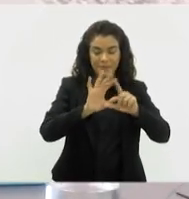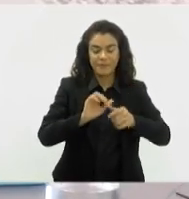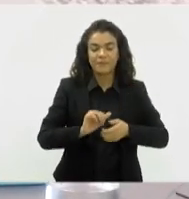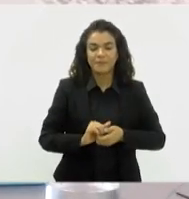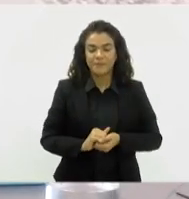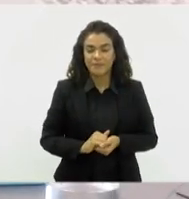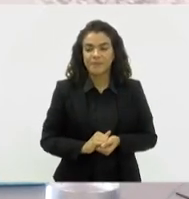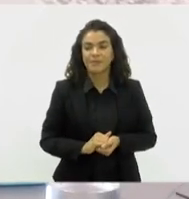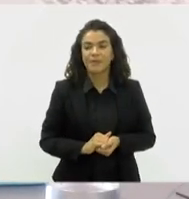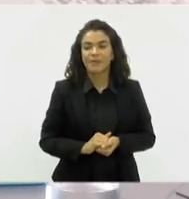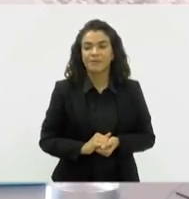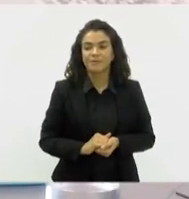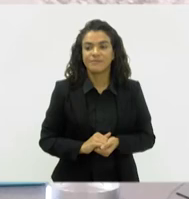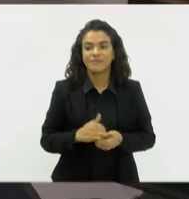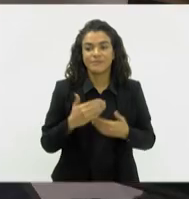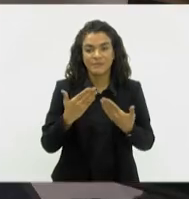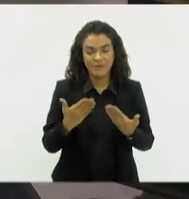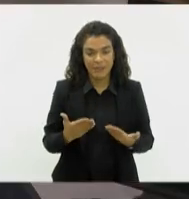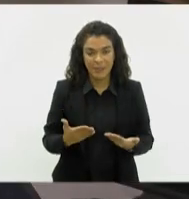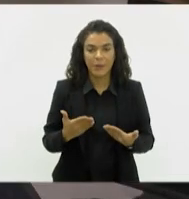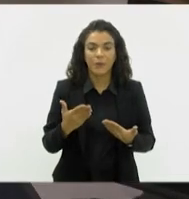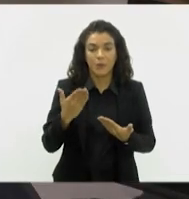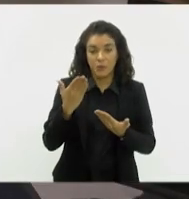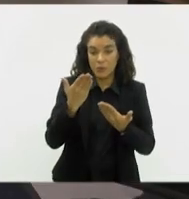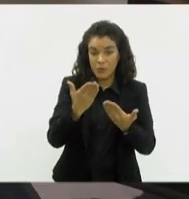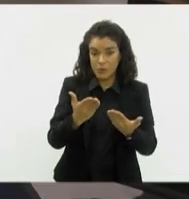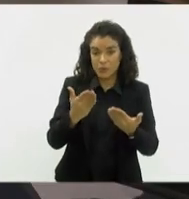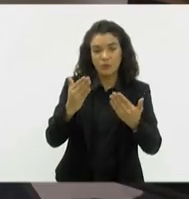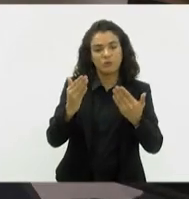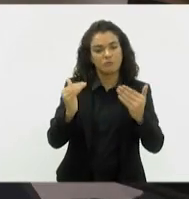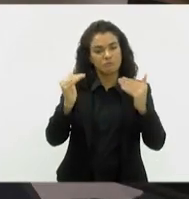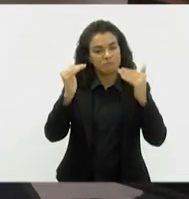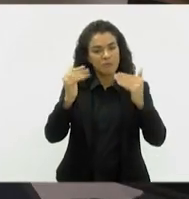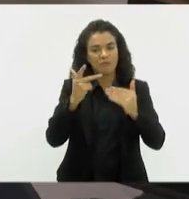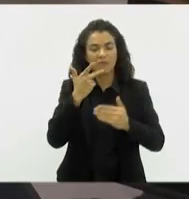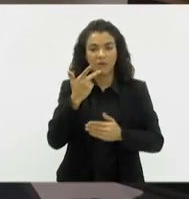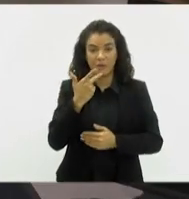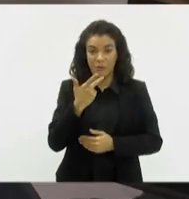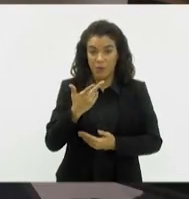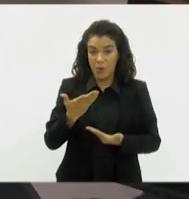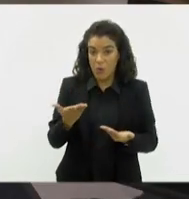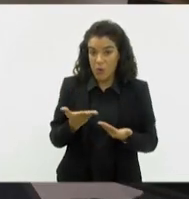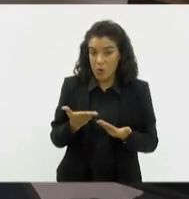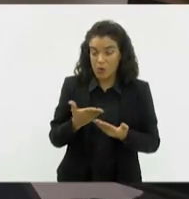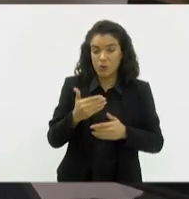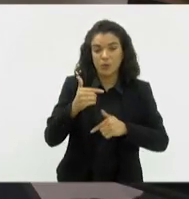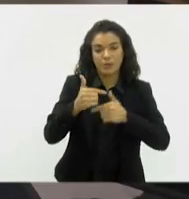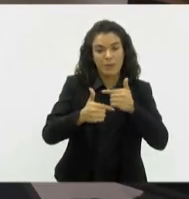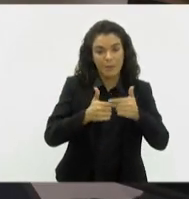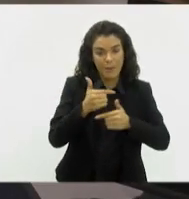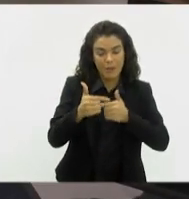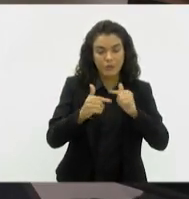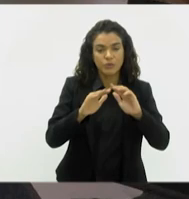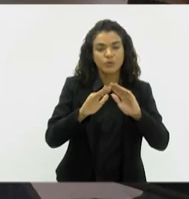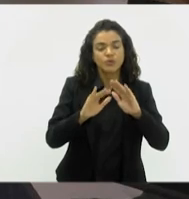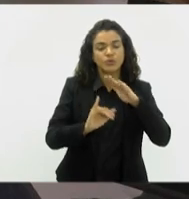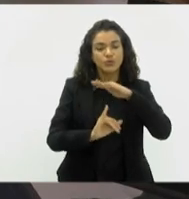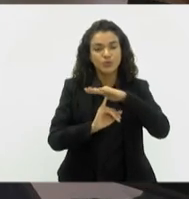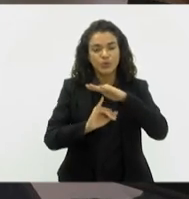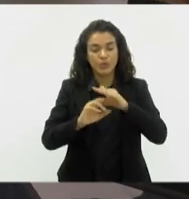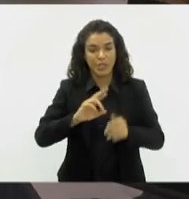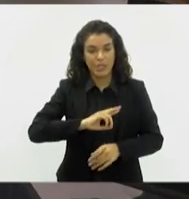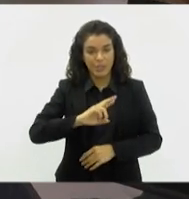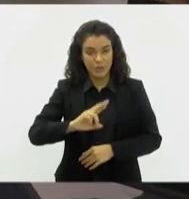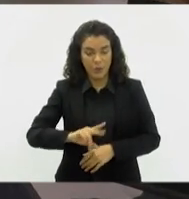Então, Vossa Excelência estava falando sobre formações. Hoje eu trabalho no Instituto de Estudos da Religião, ISE, como assessor